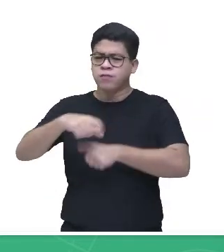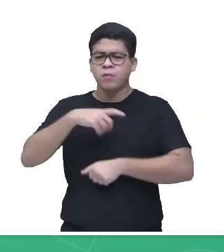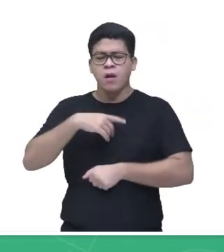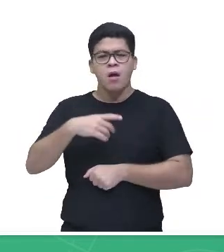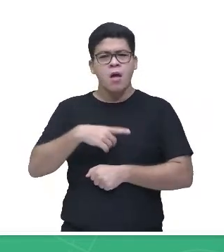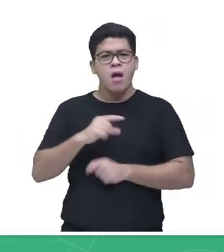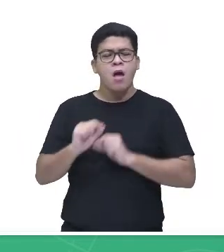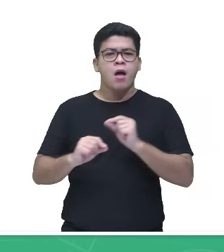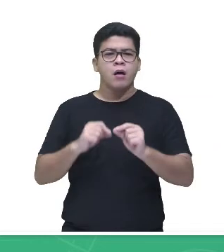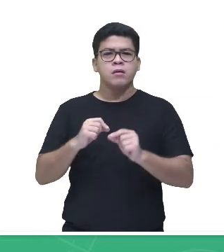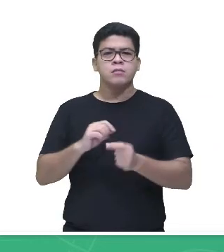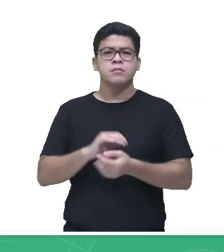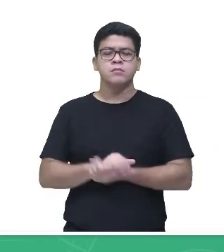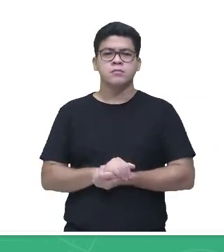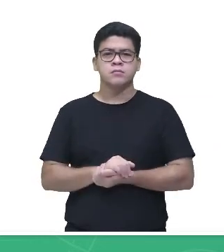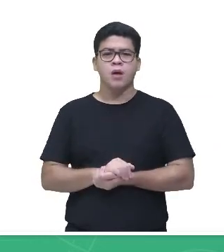ali